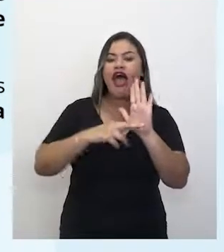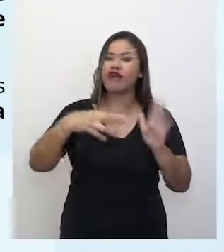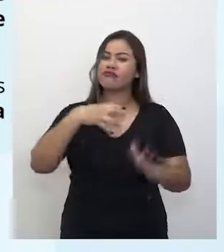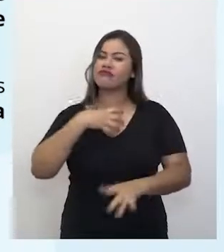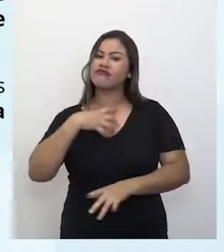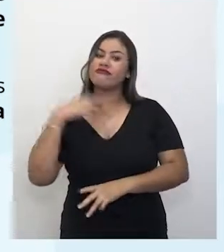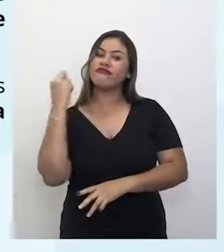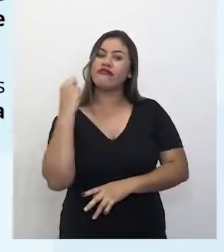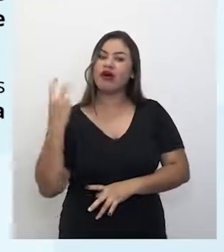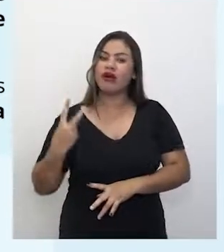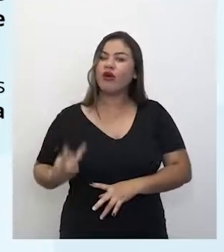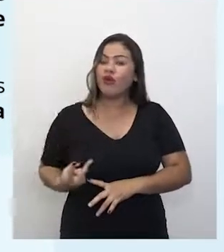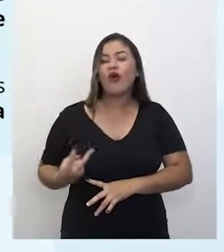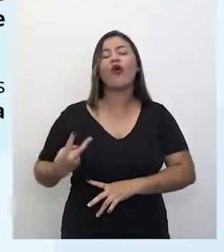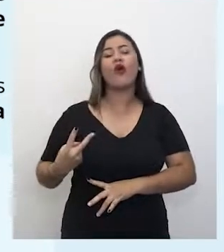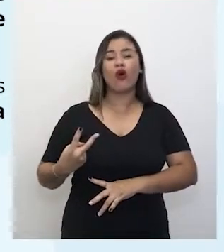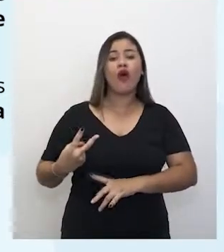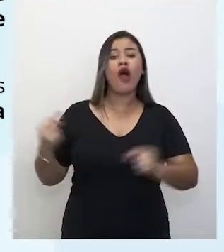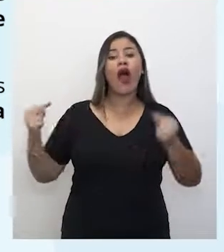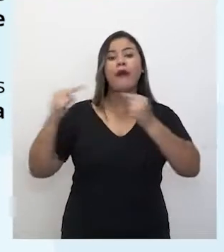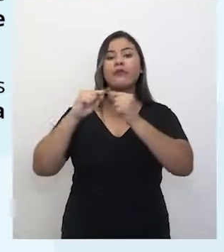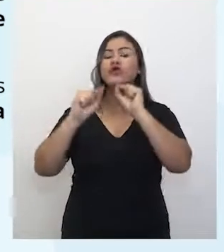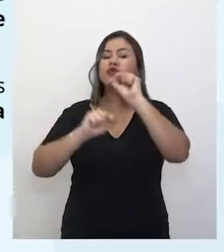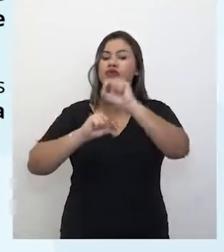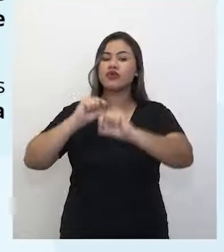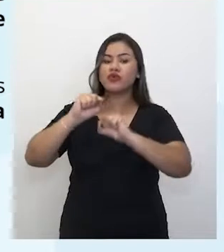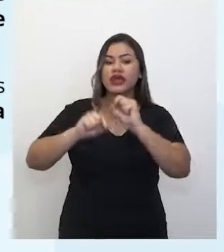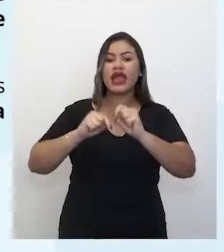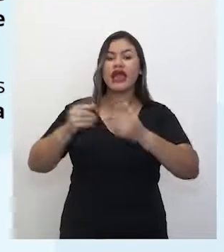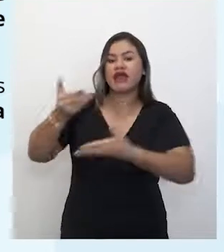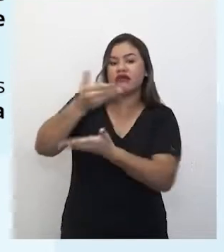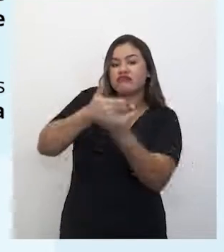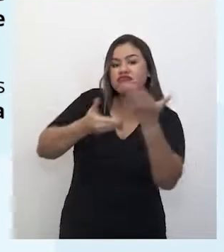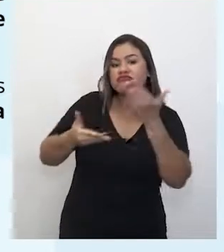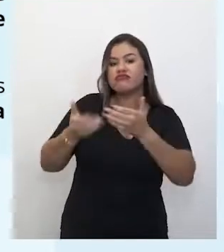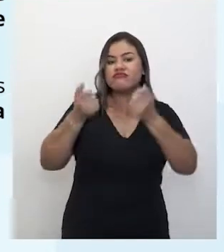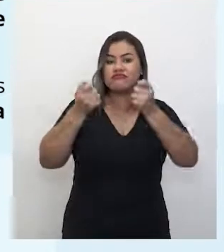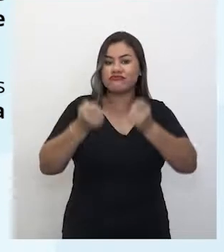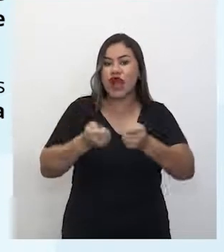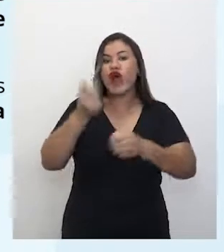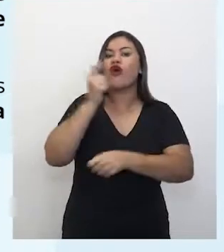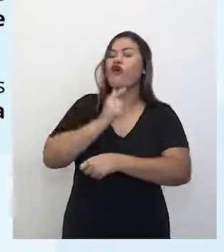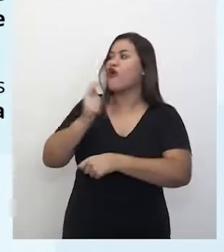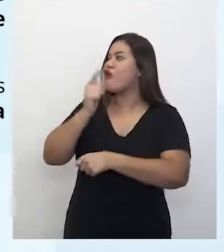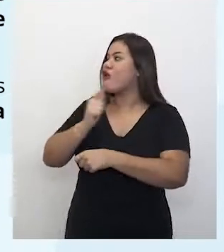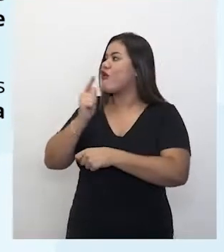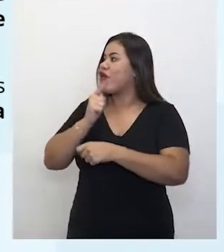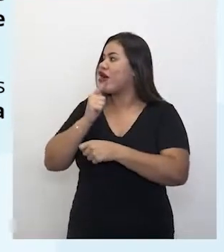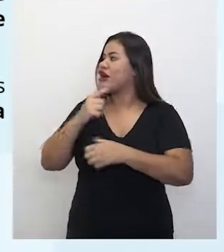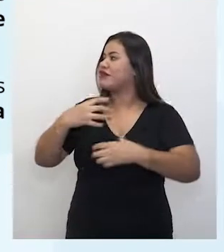valores, né? Sendo assim, a estabilidade nas relações interpessoais e o sentimento partilhado de pertencer ao